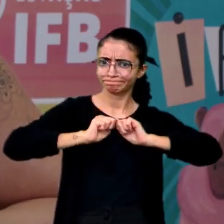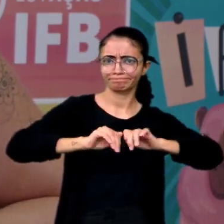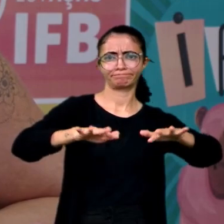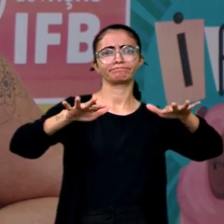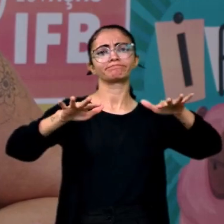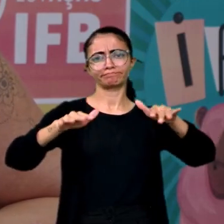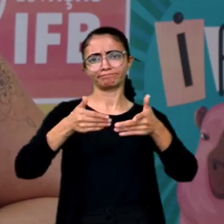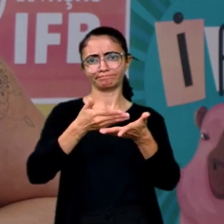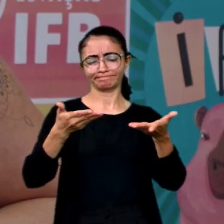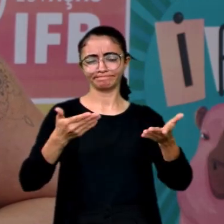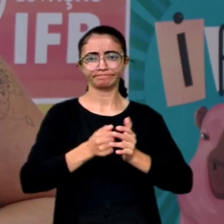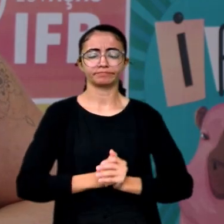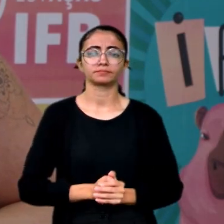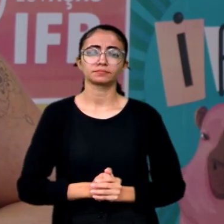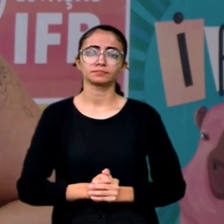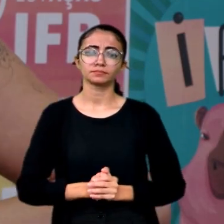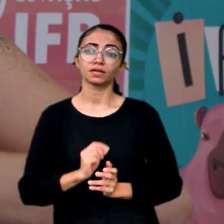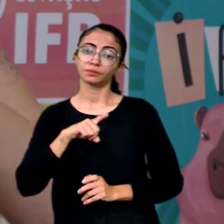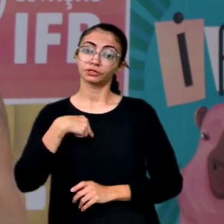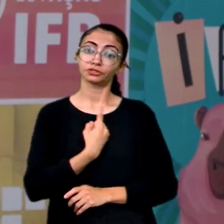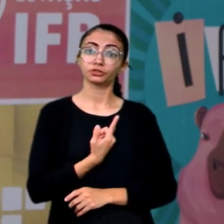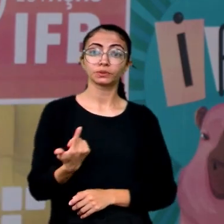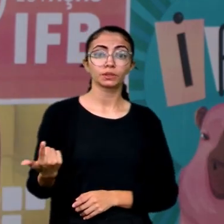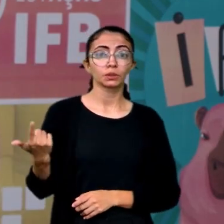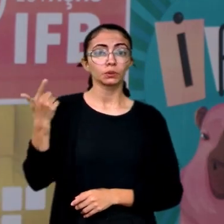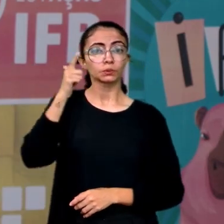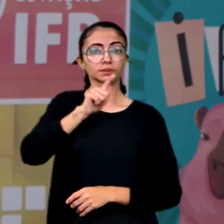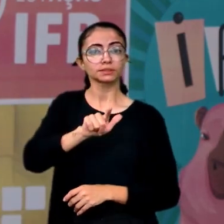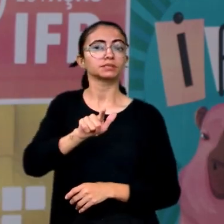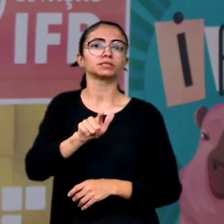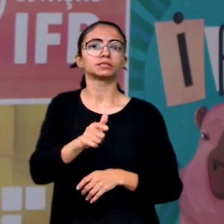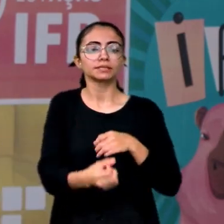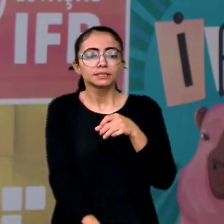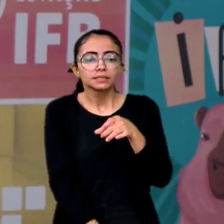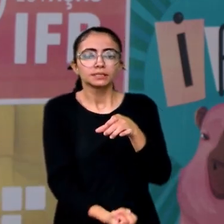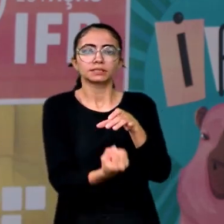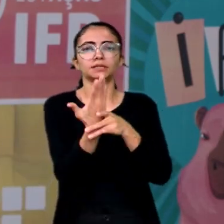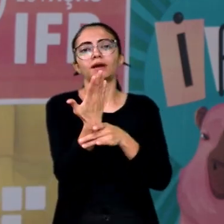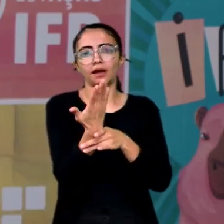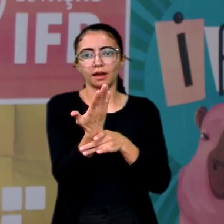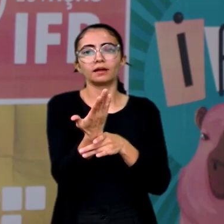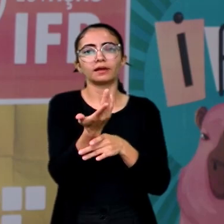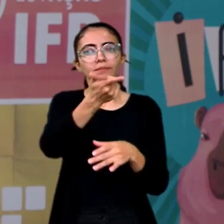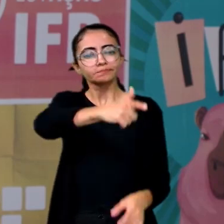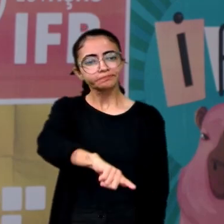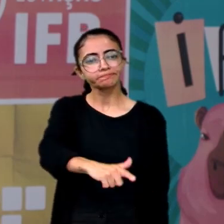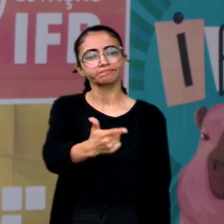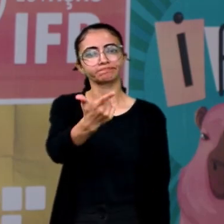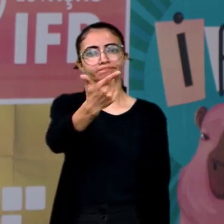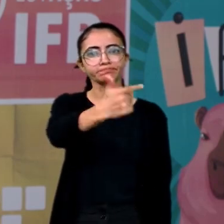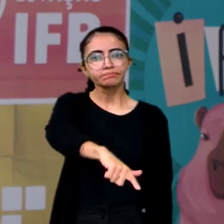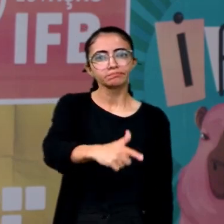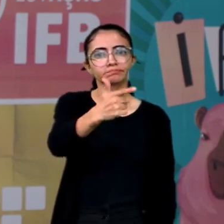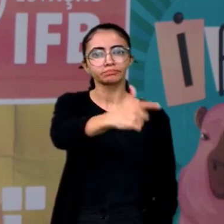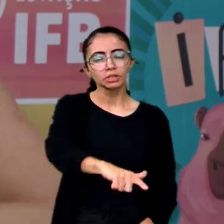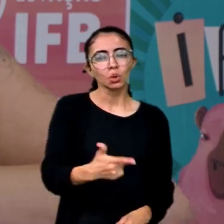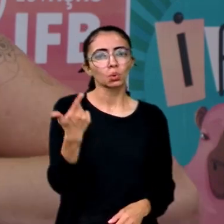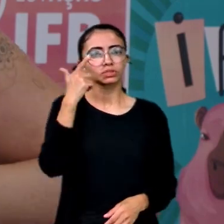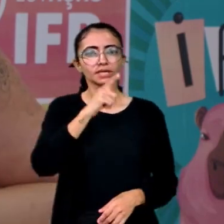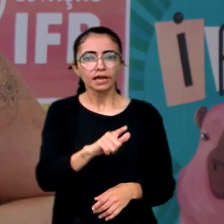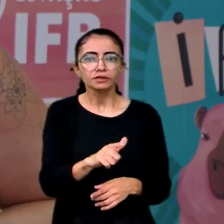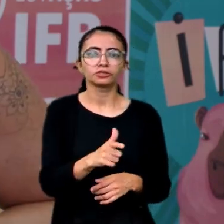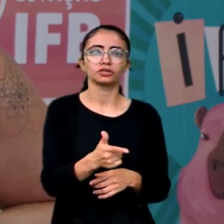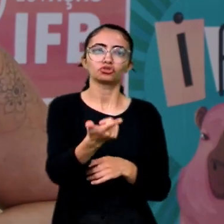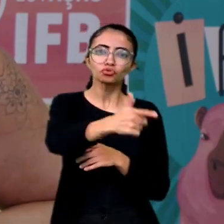vocês têm, né? Para que a gente começasse a criar alguma coisa que fosse repetida. A gente repetisse, porque é assim que a